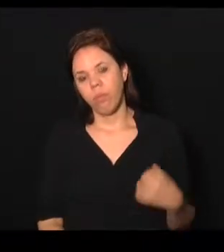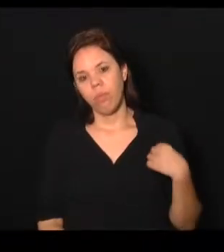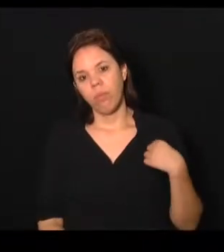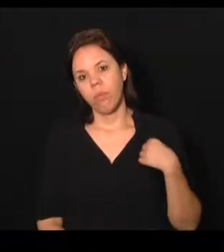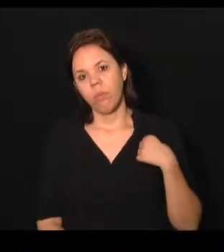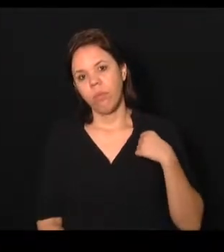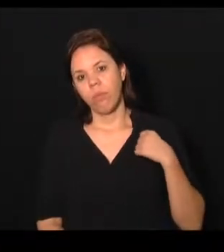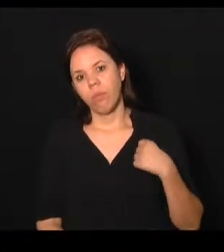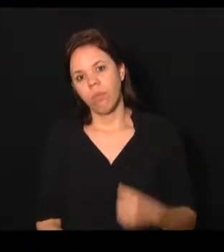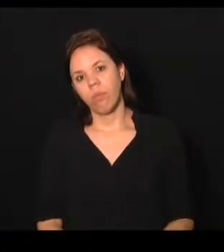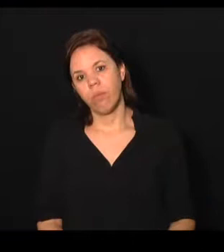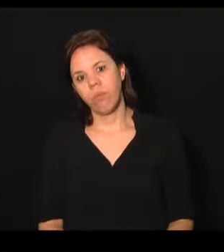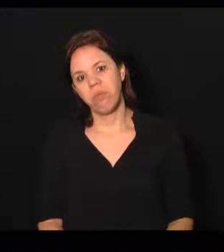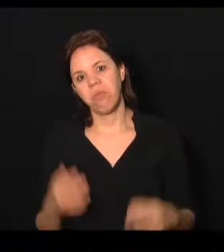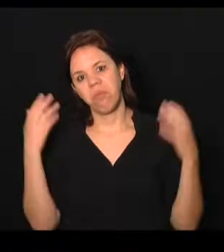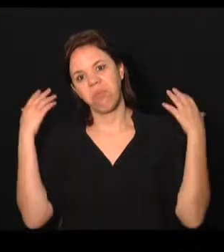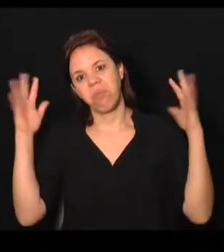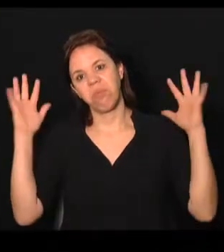Muito bom.